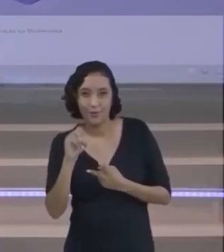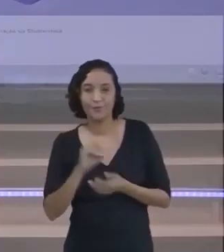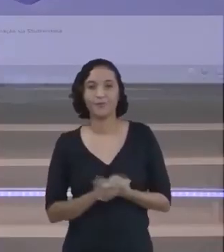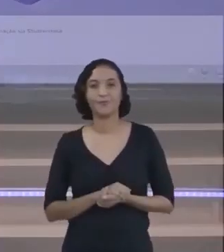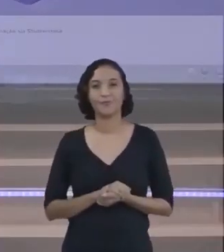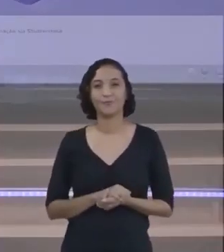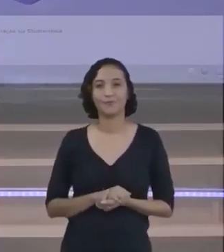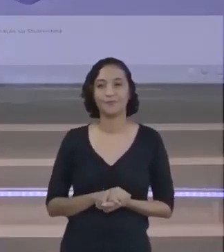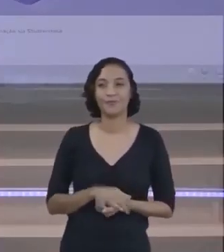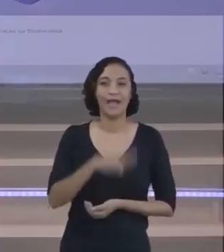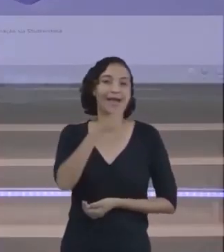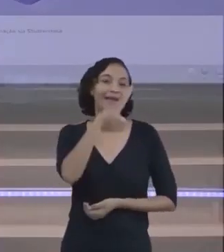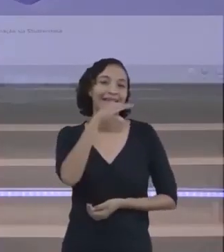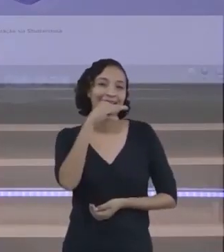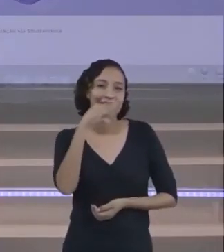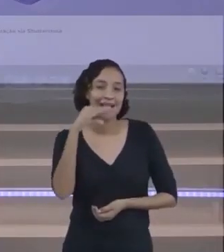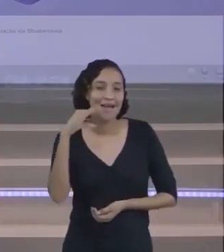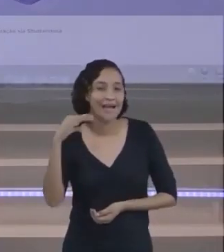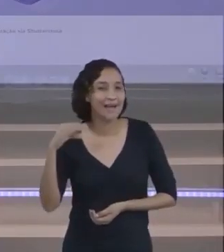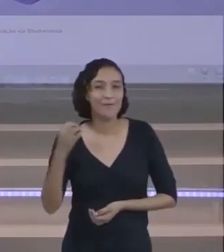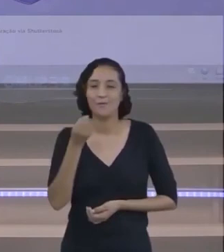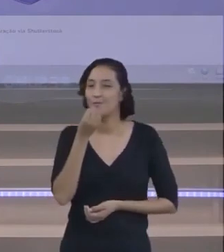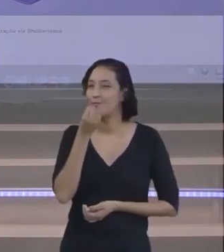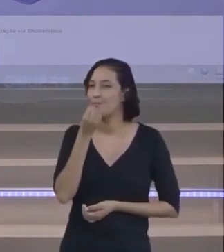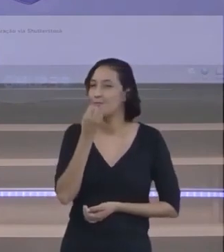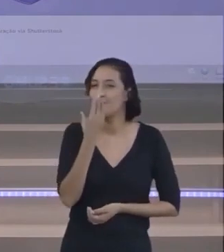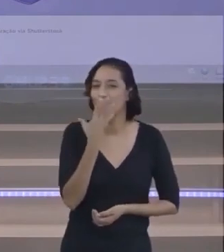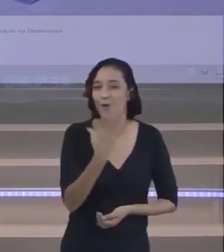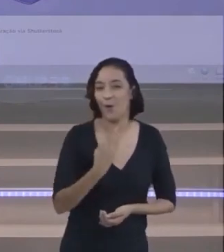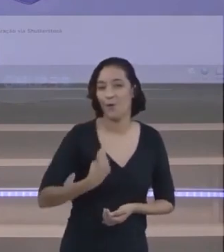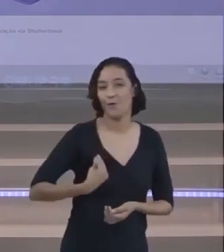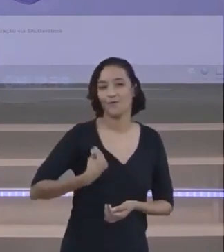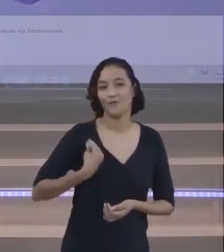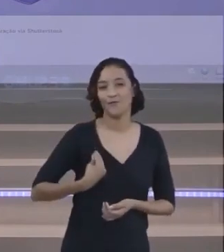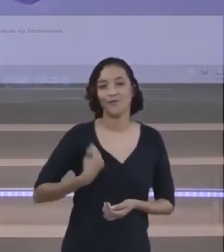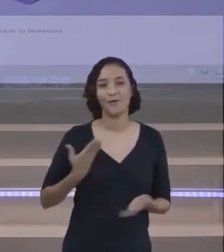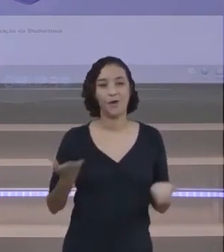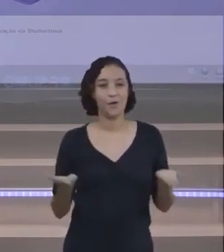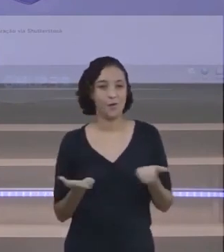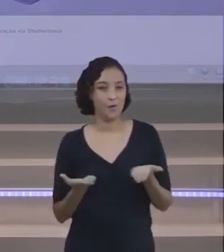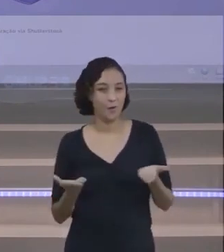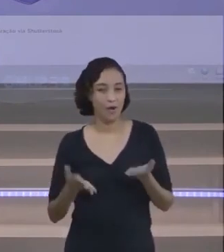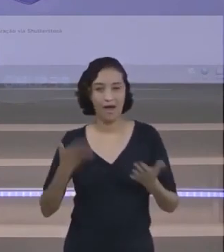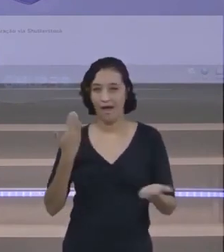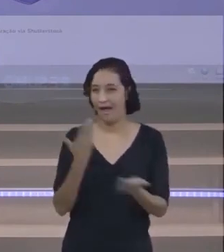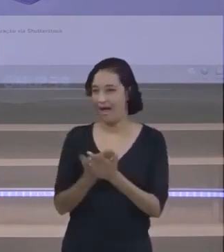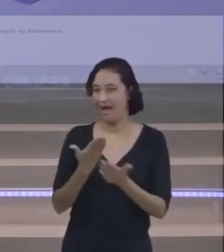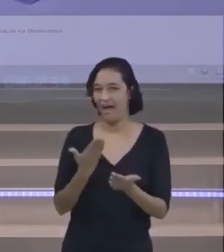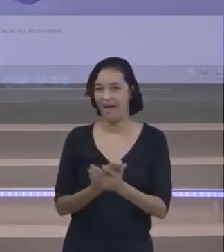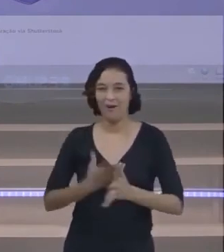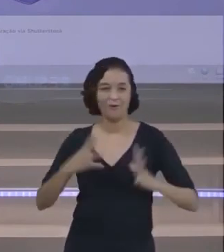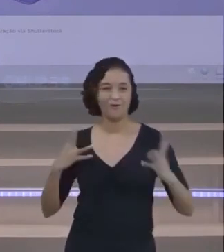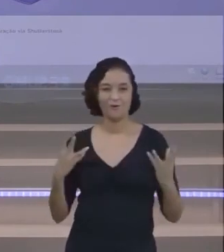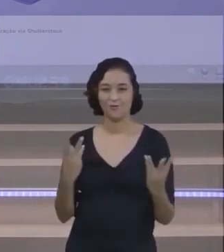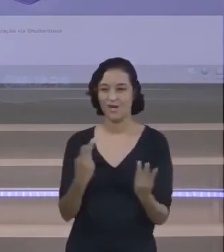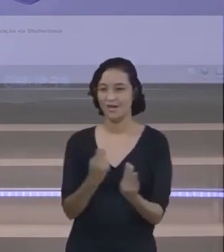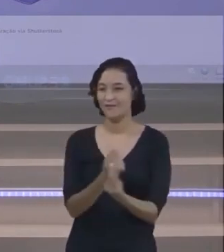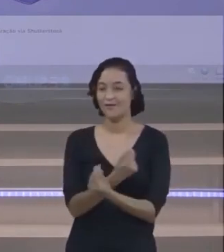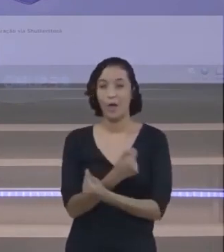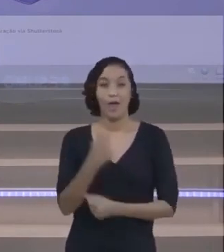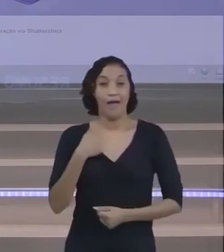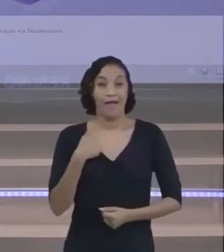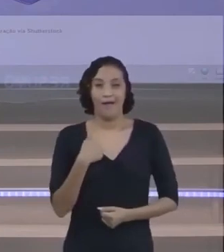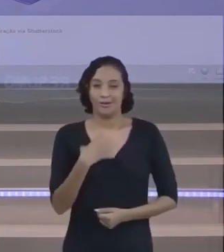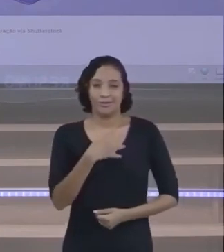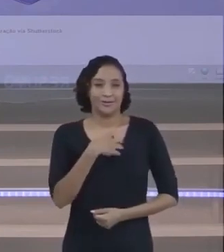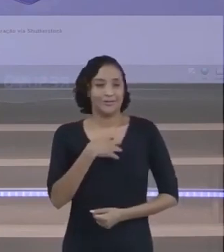Crianças, muito bom ter estado com vocês. Nossa aula hoje foi maravilhosa, me diverti com vocês. Eu